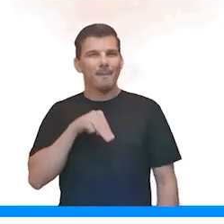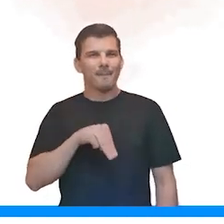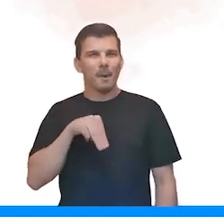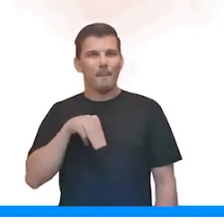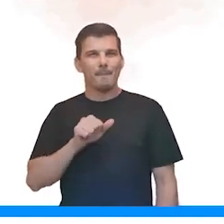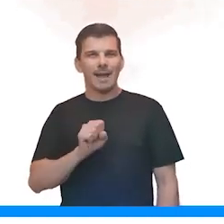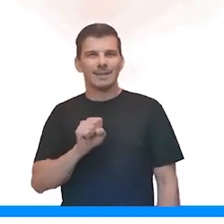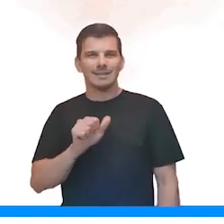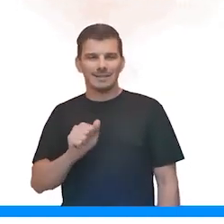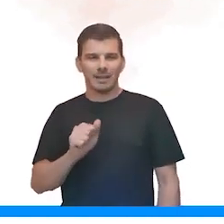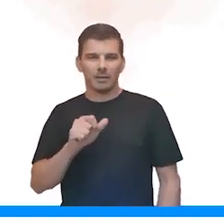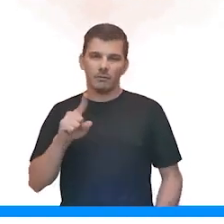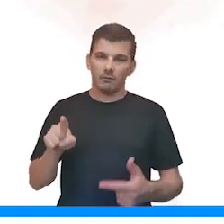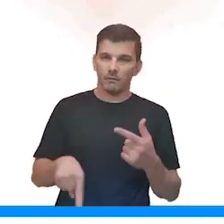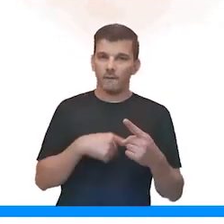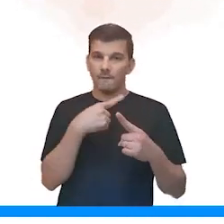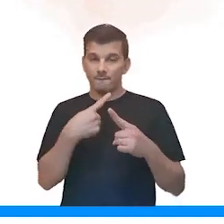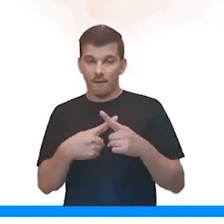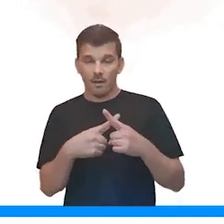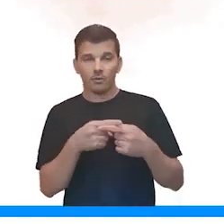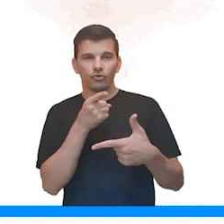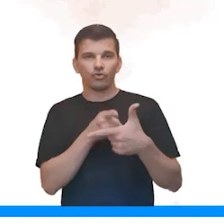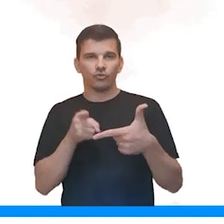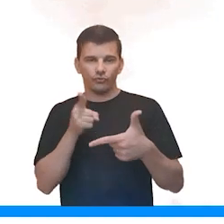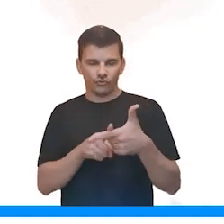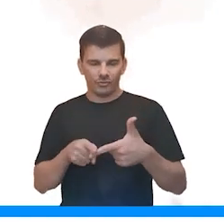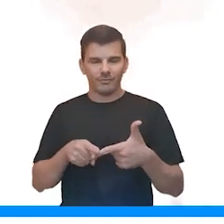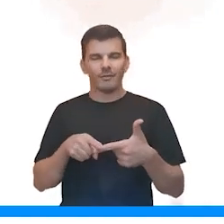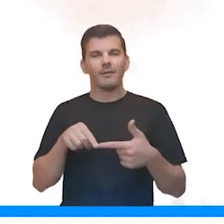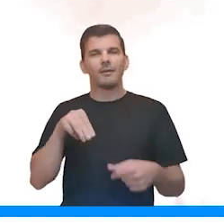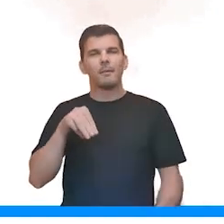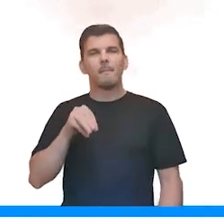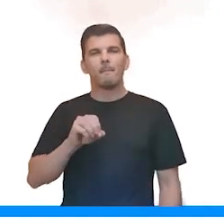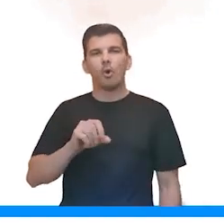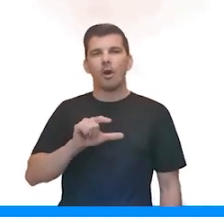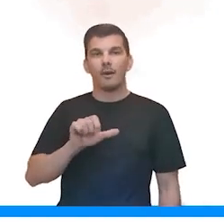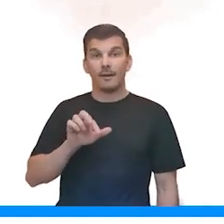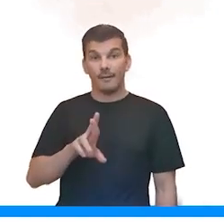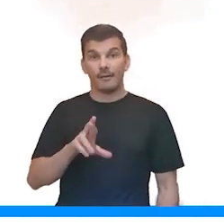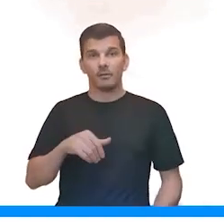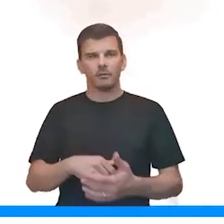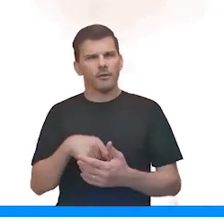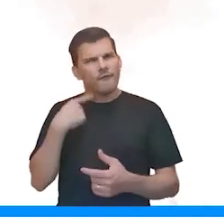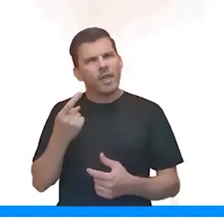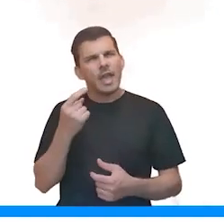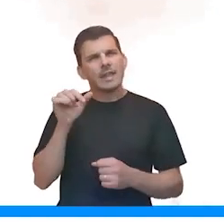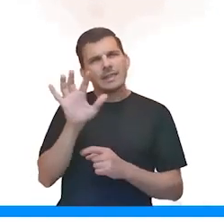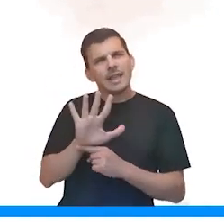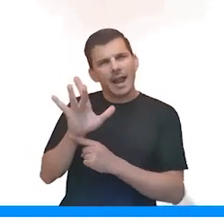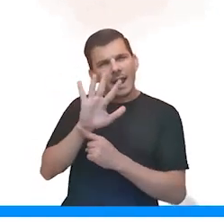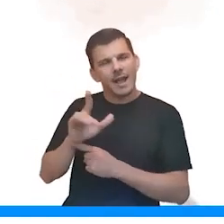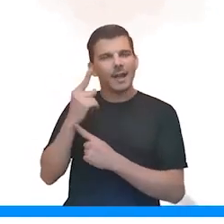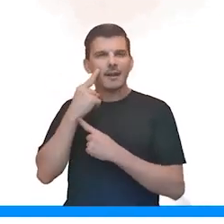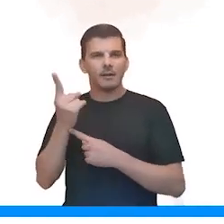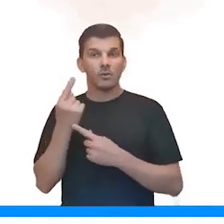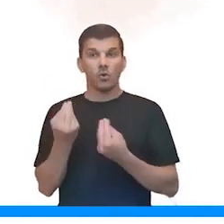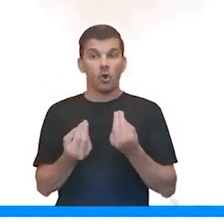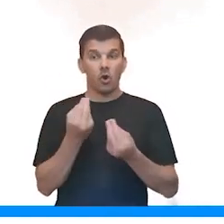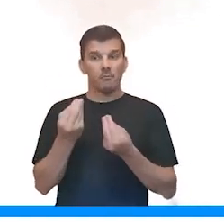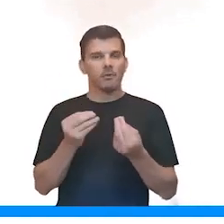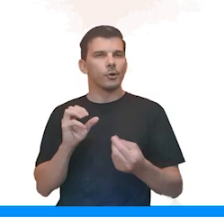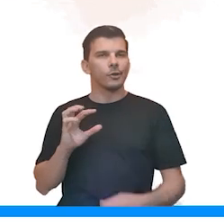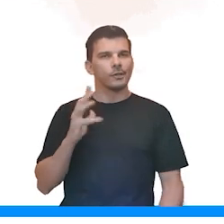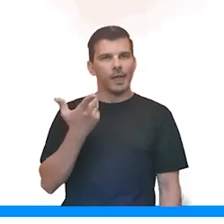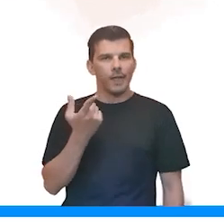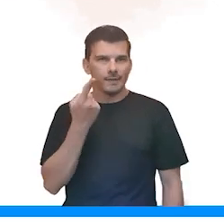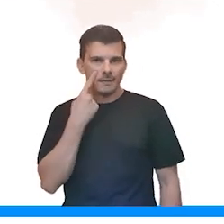do corpo dividido pela massa molar, tá bom? É a massa do corpo dividido pela massa molar. Aí a gente vai ver uma animação que